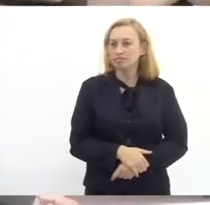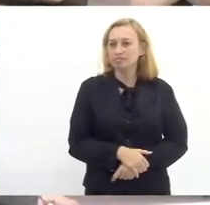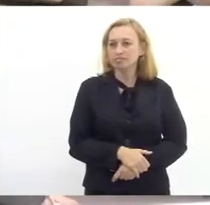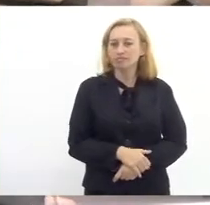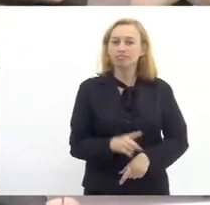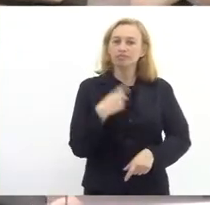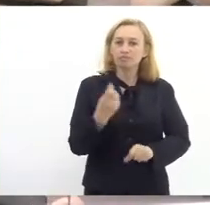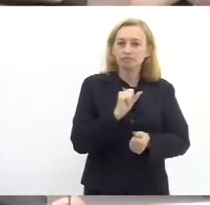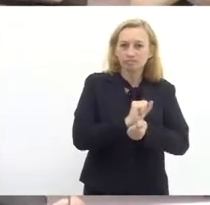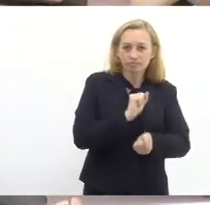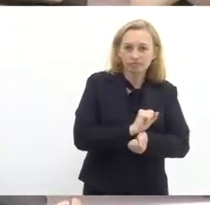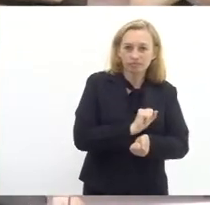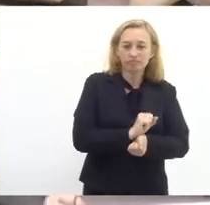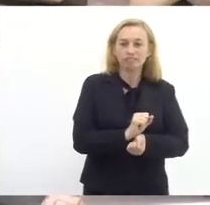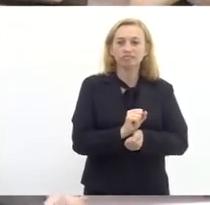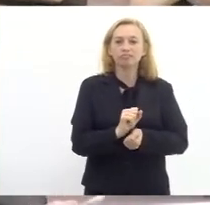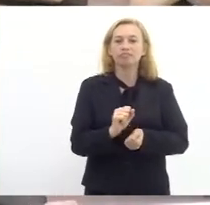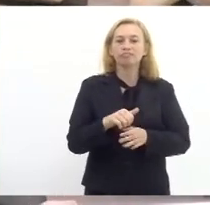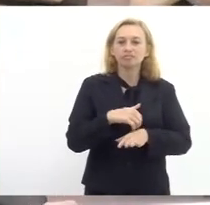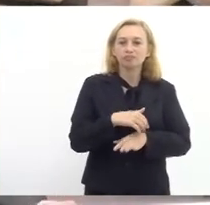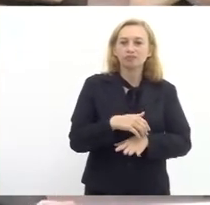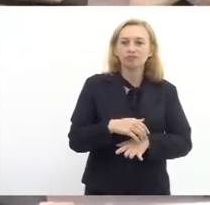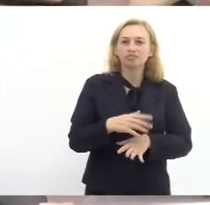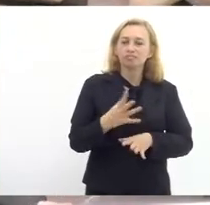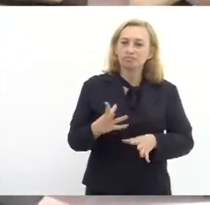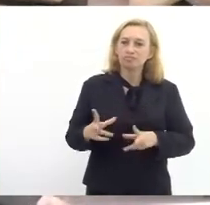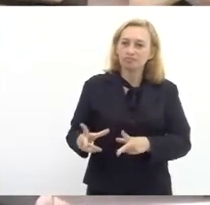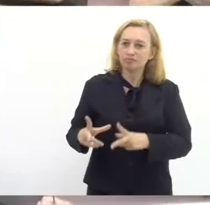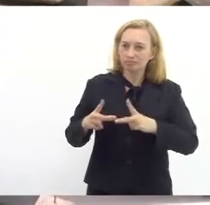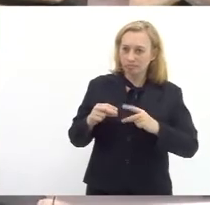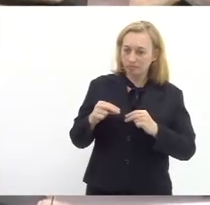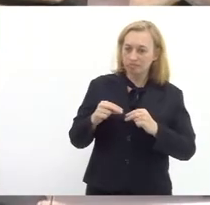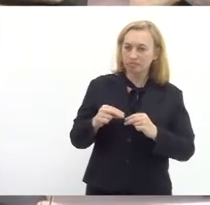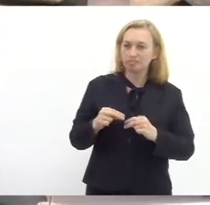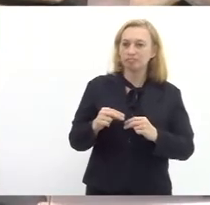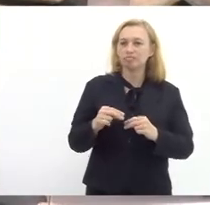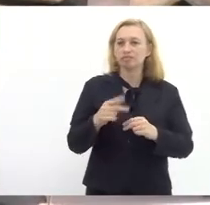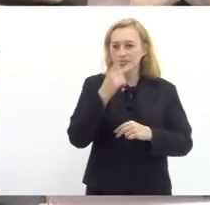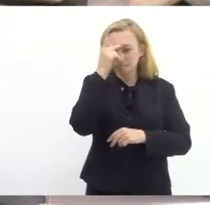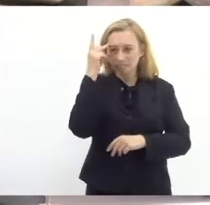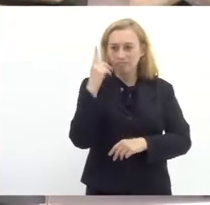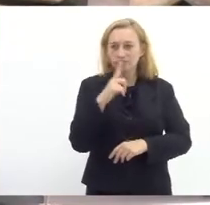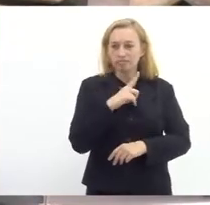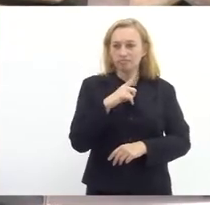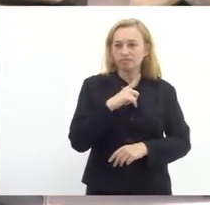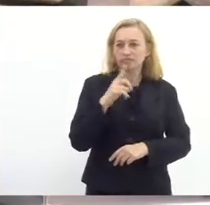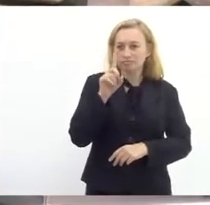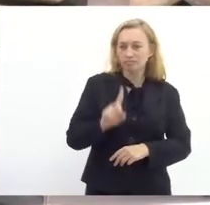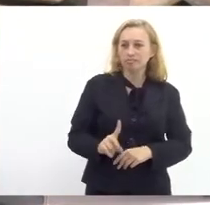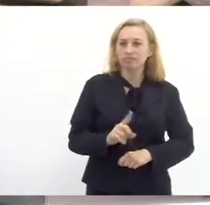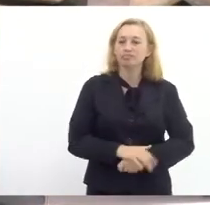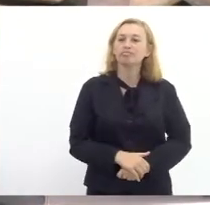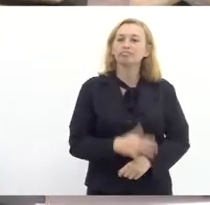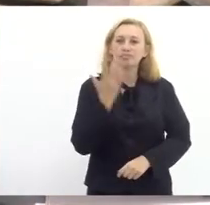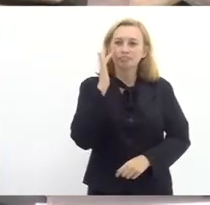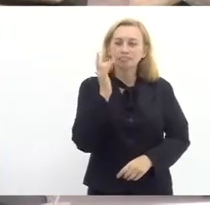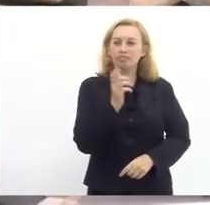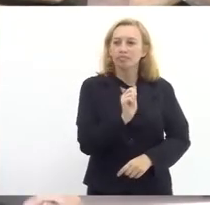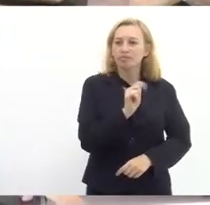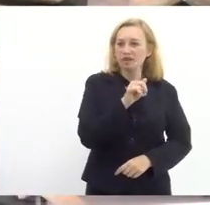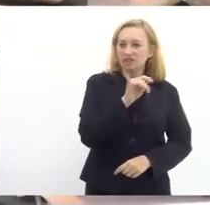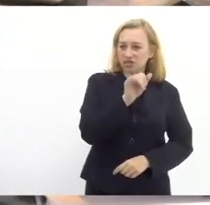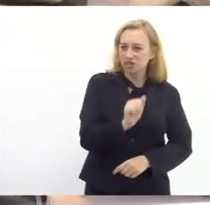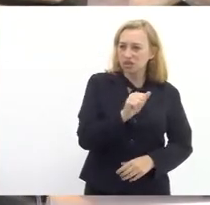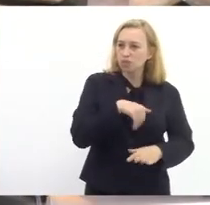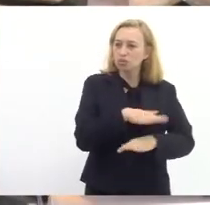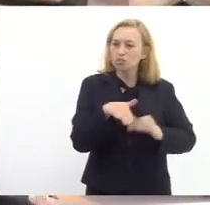se espera, do que os usuários merecem e têm direito, né? Eu acho que a agência,